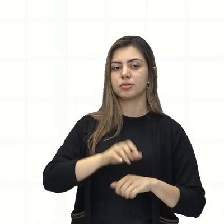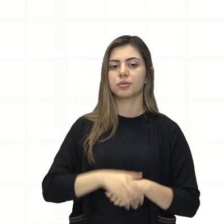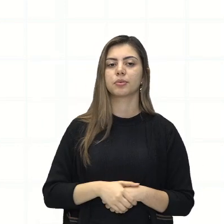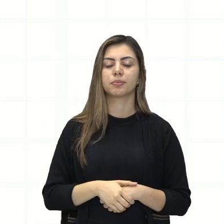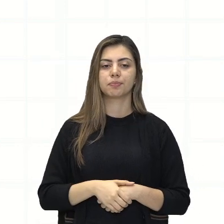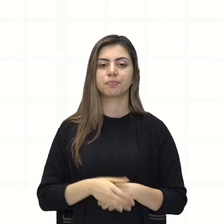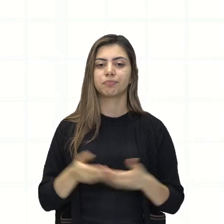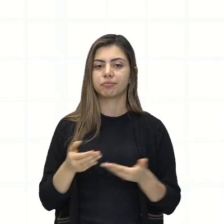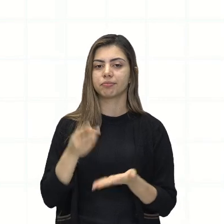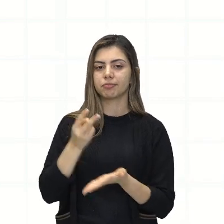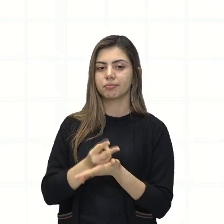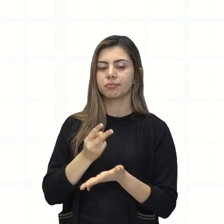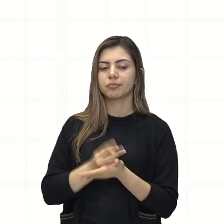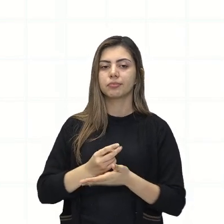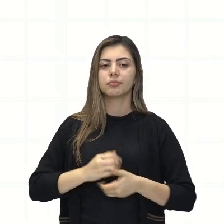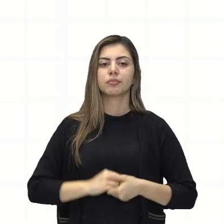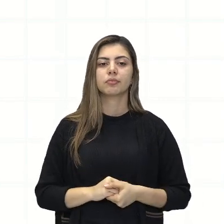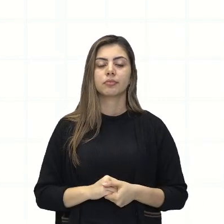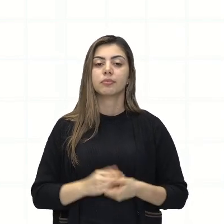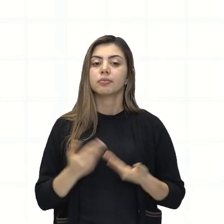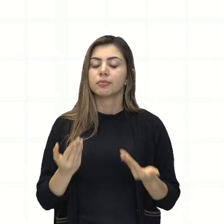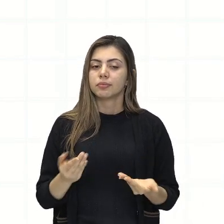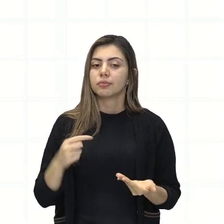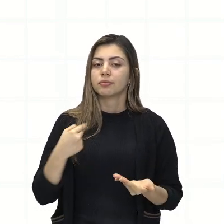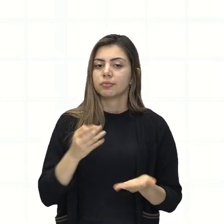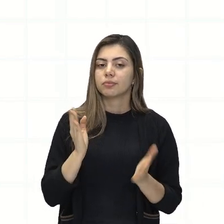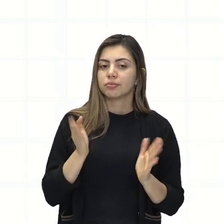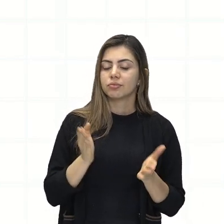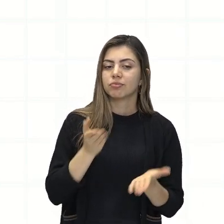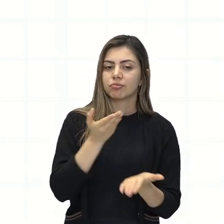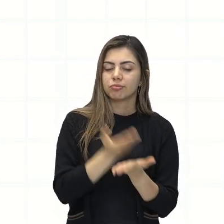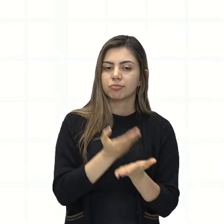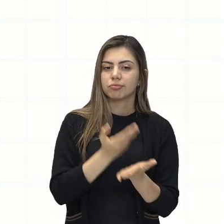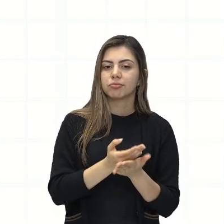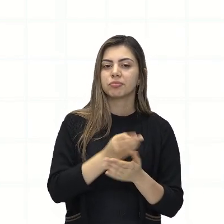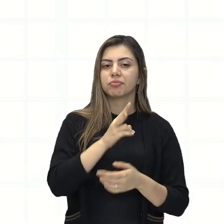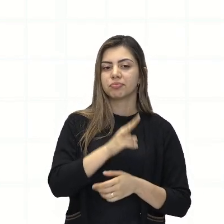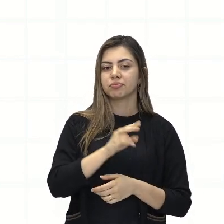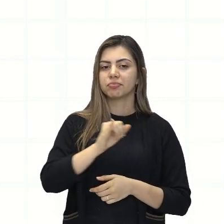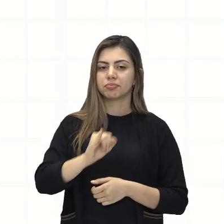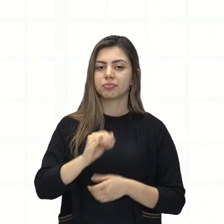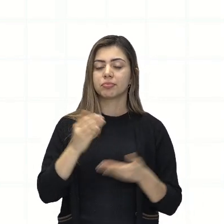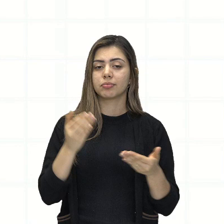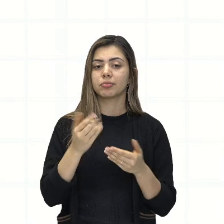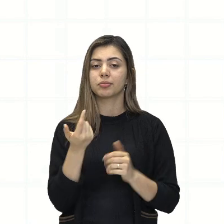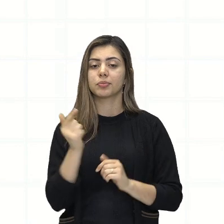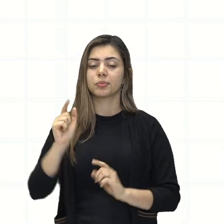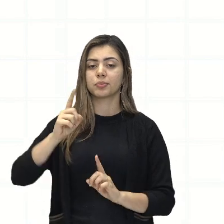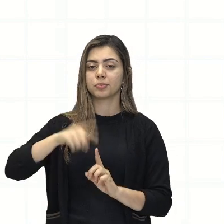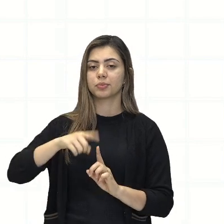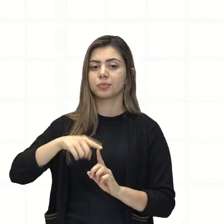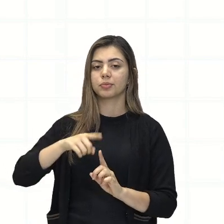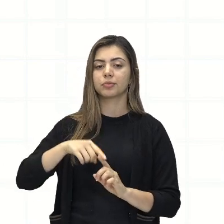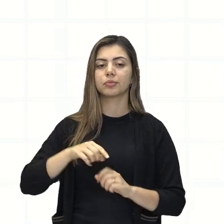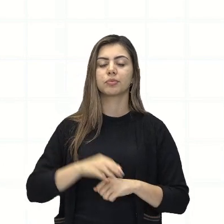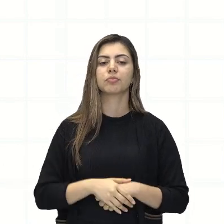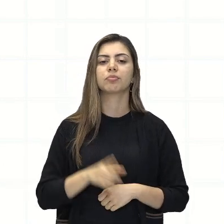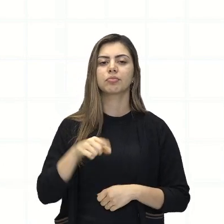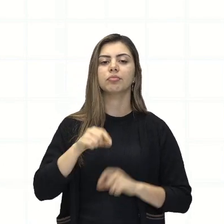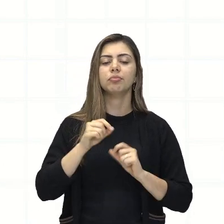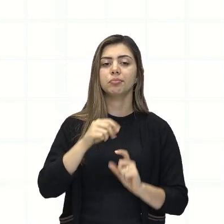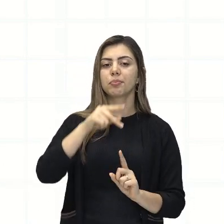Prossigamos. Vamos lá. Vimos aí intransitivo. Vamos para verbos quanto à